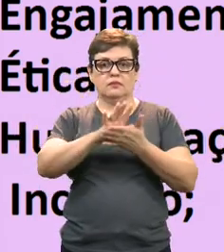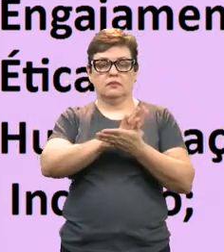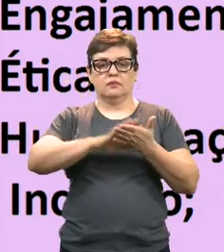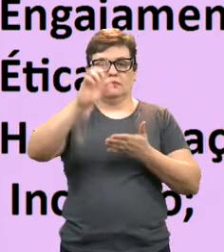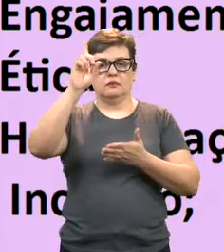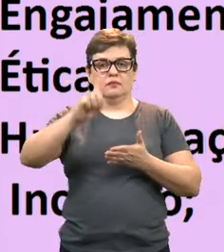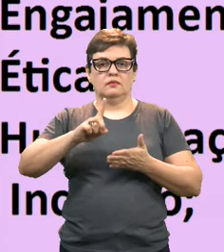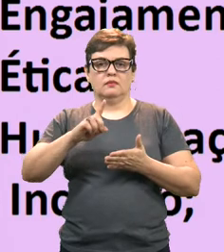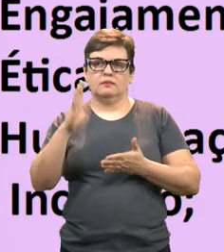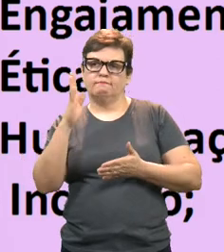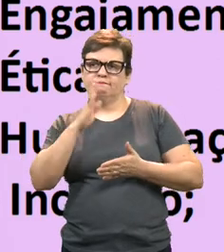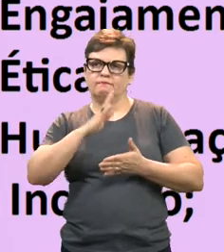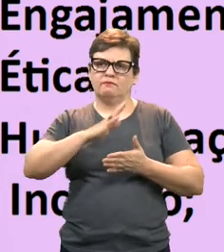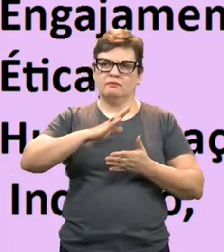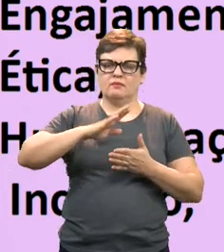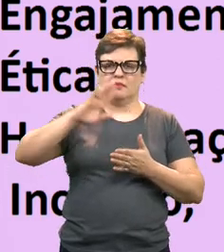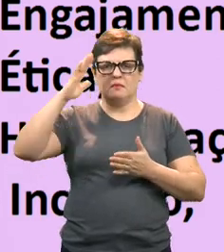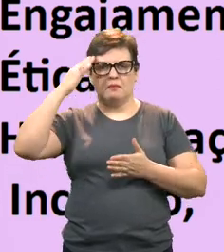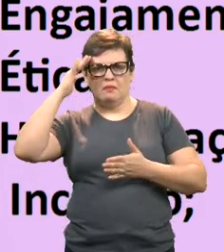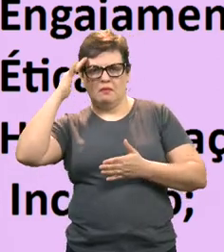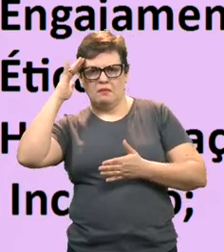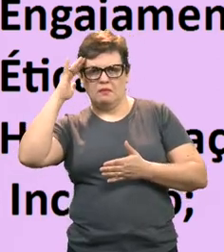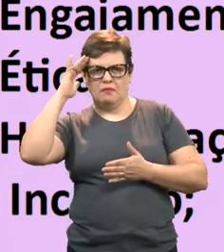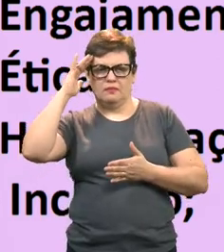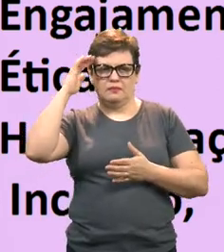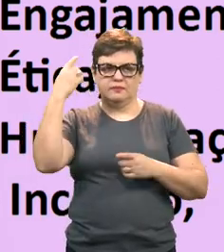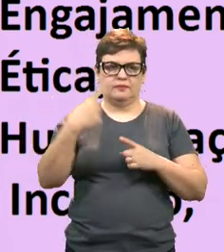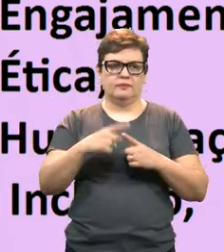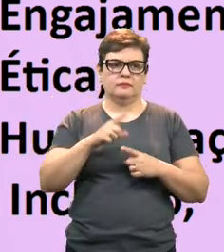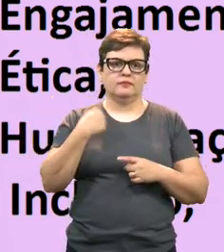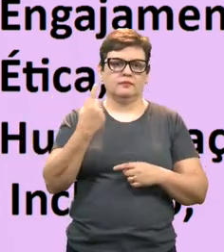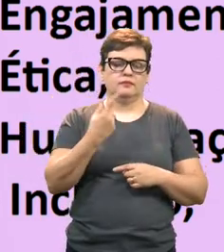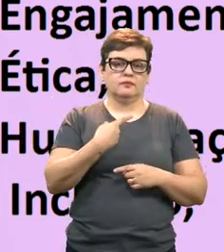mal interpretado, mal entendido, porque